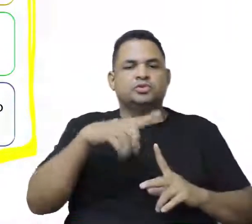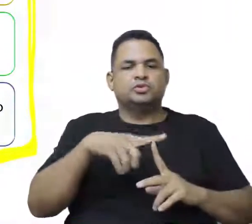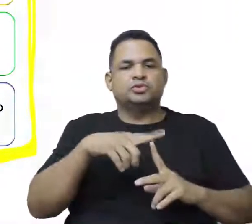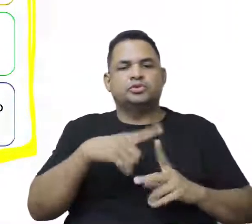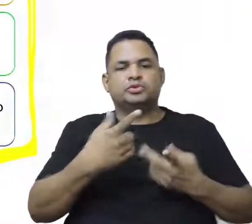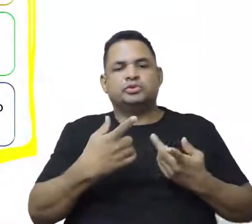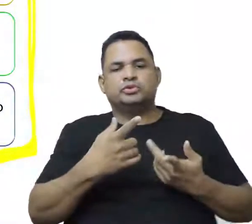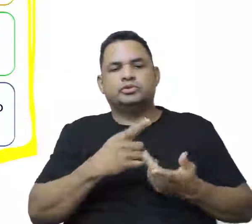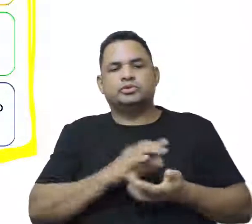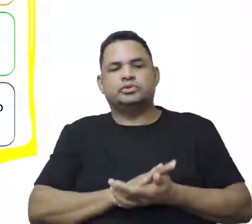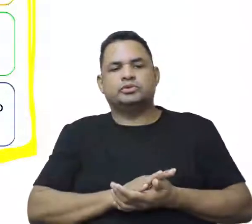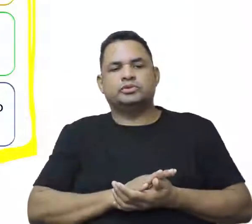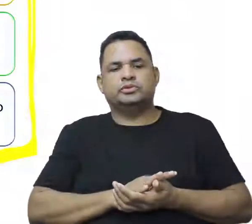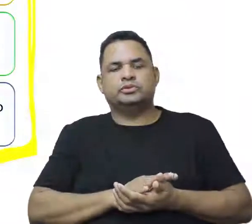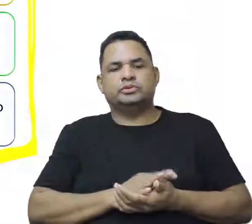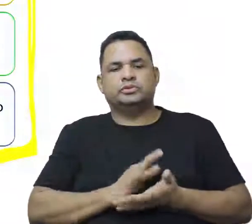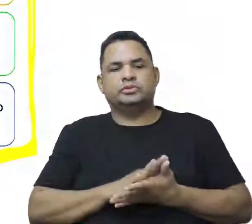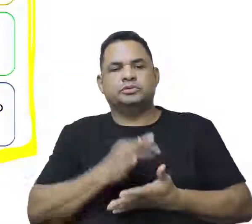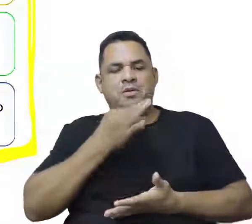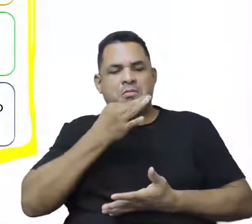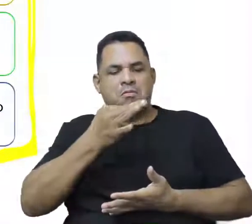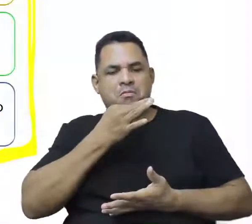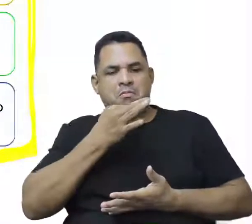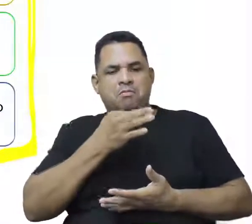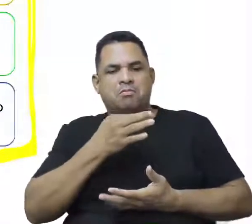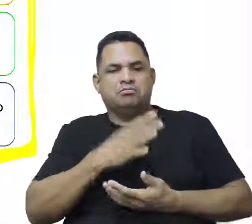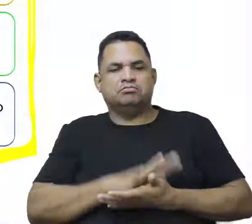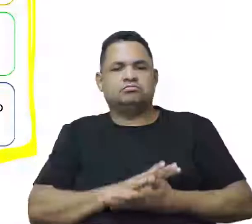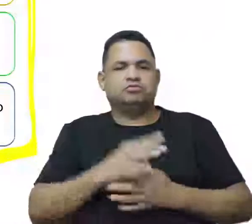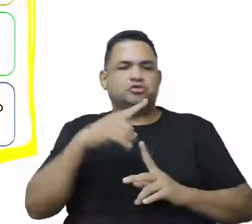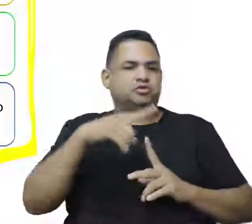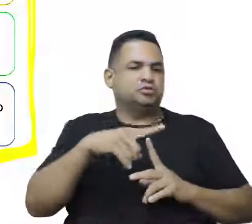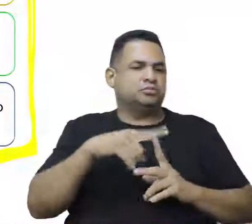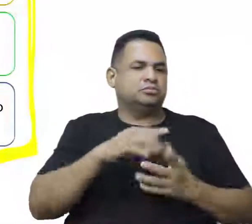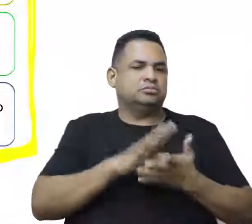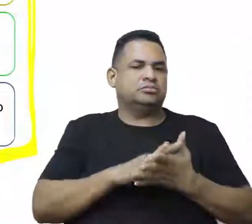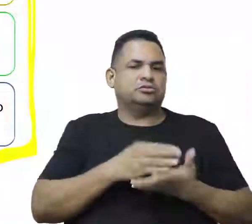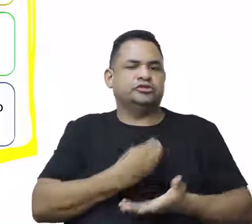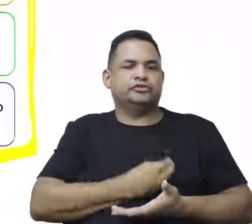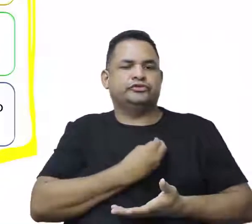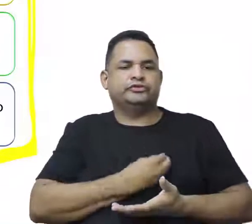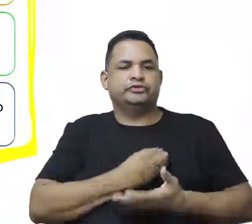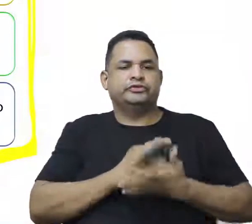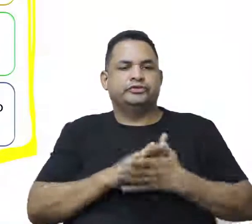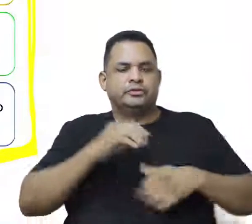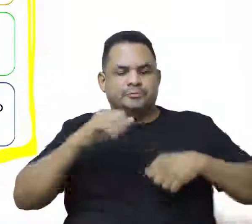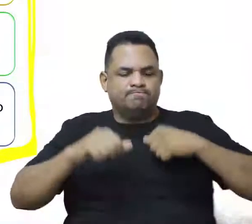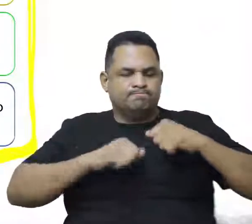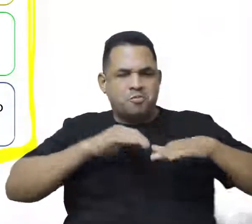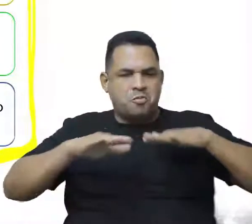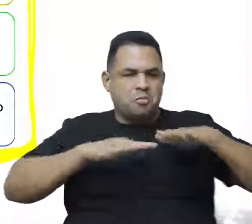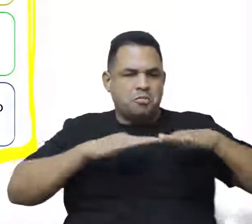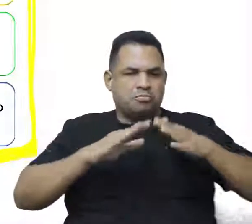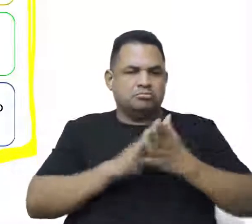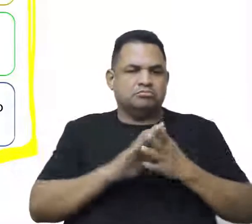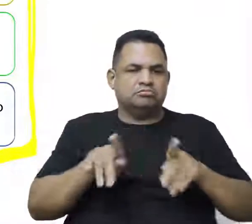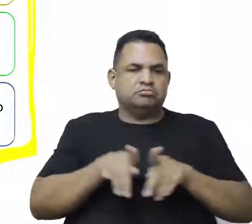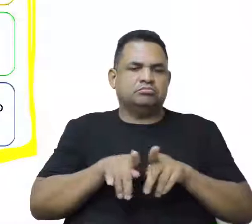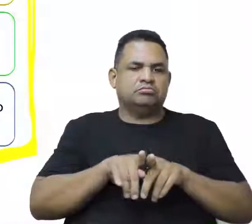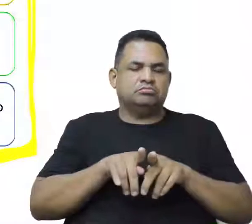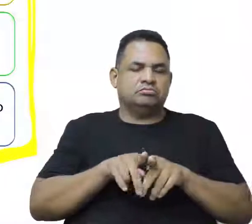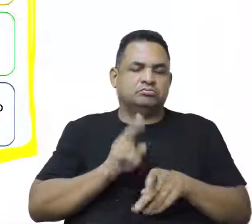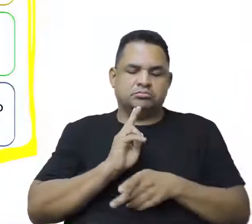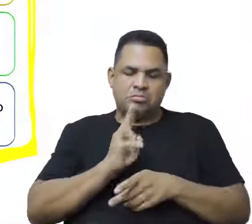de decisão, uma criticidade em relação ao seu estilo de vida ativo. Se busca também a